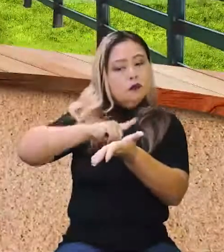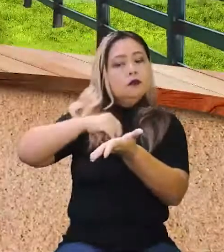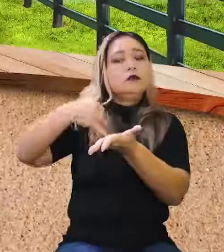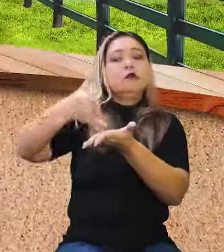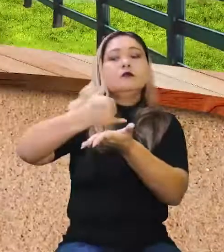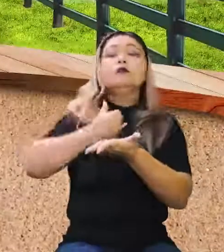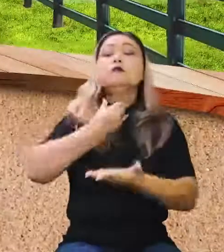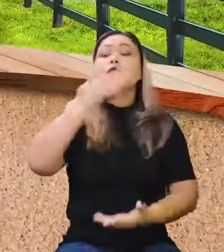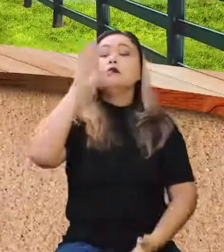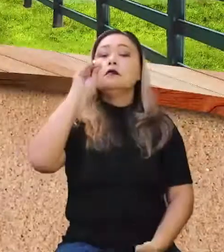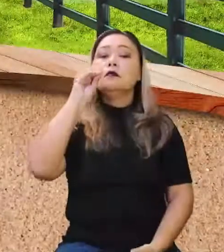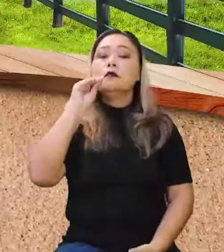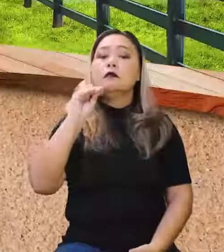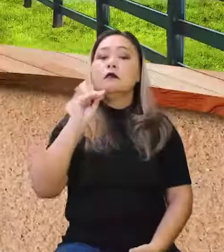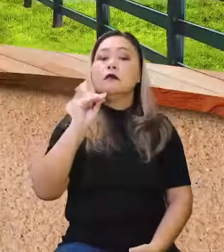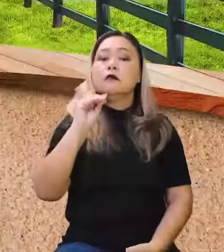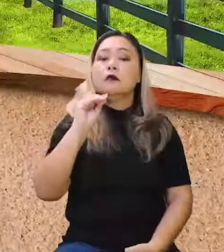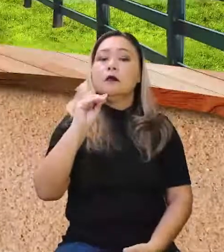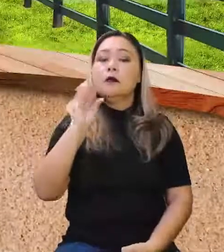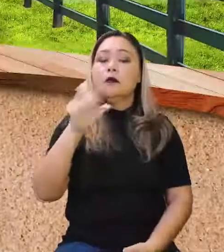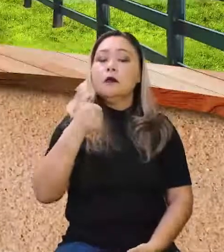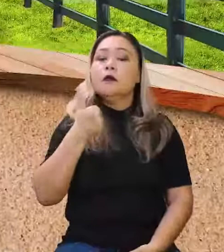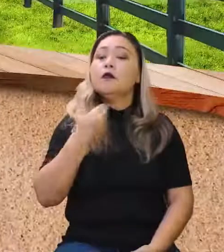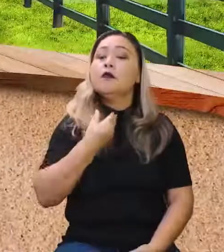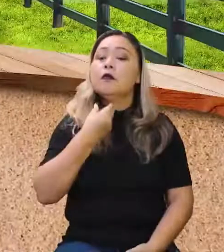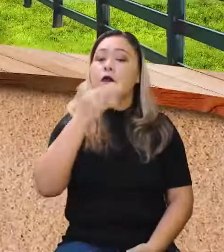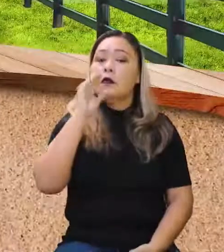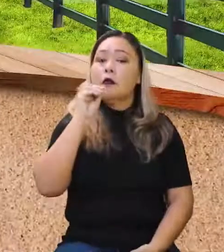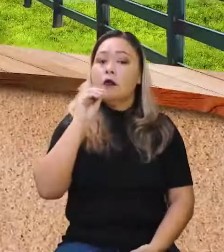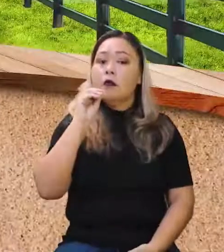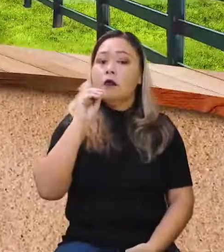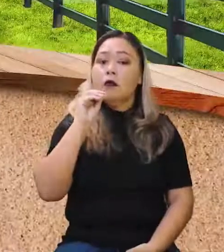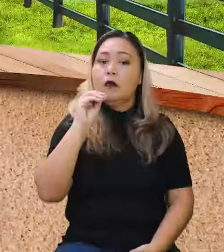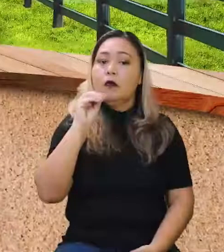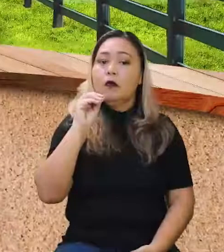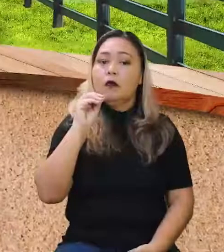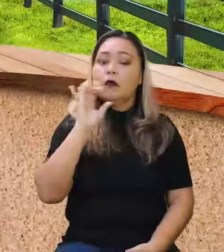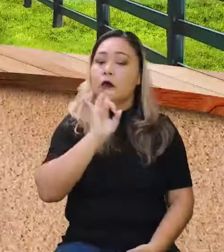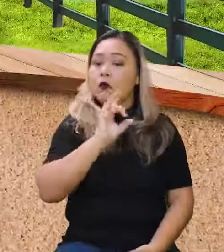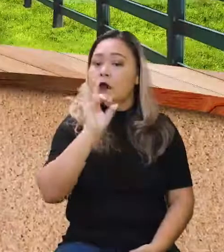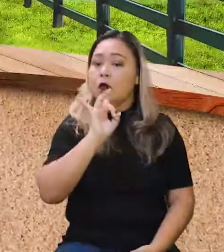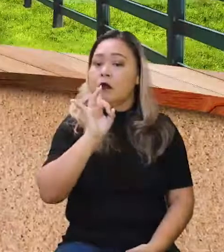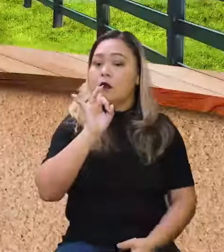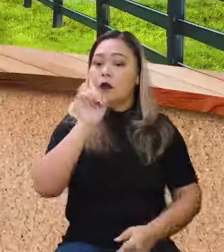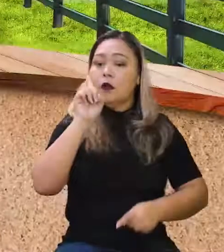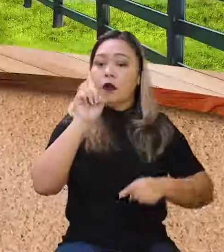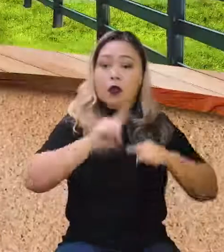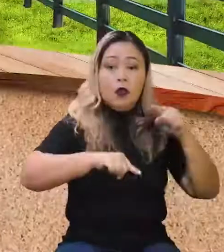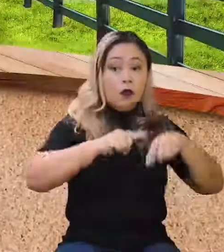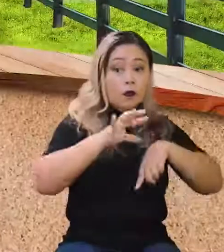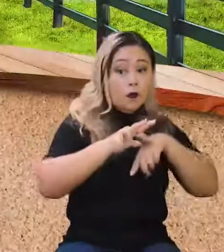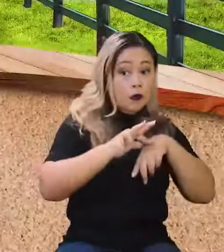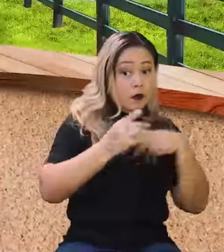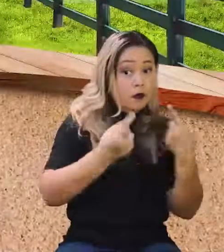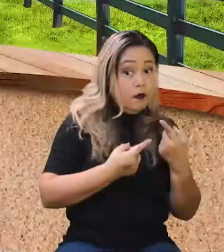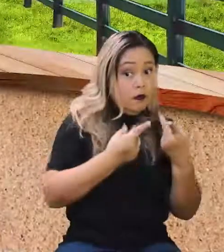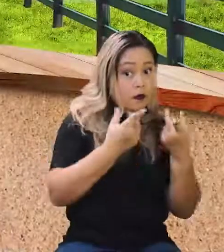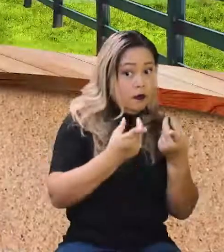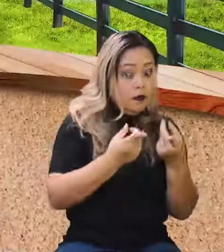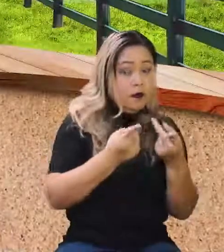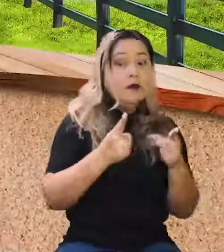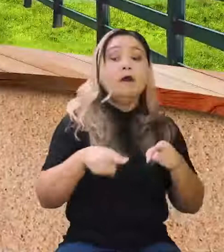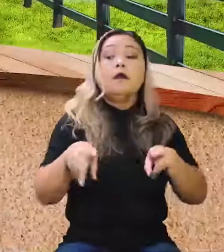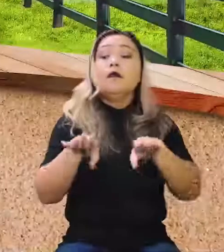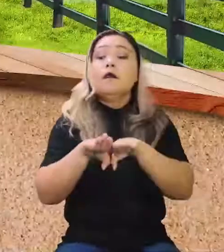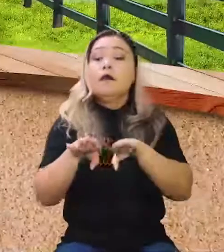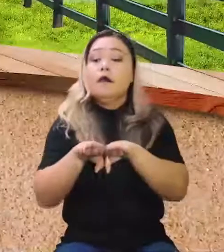avestruz. Então a gente pode direcionar o avestruz não só para a produção de carne,